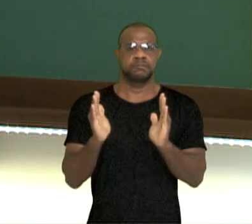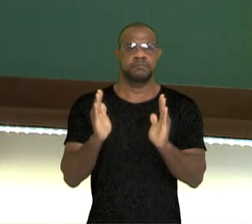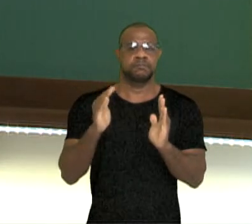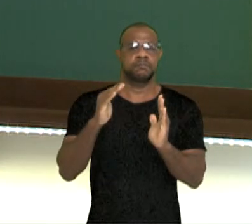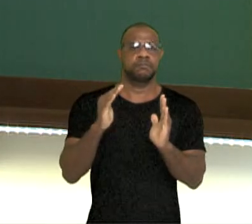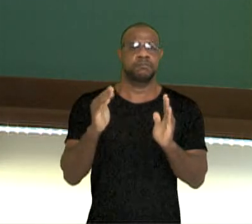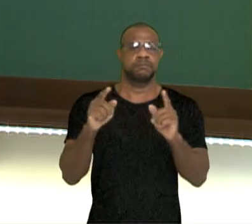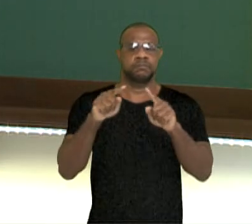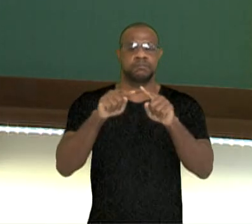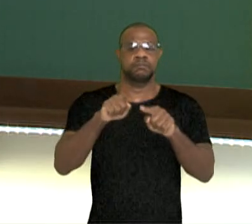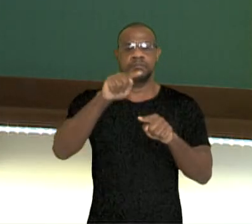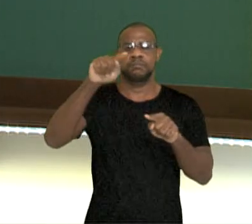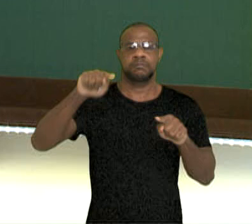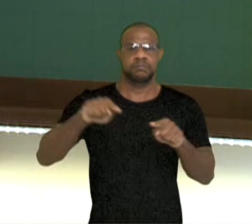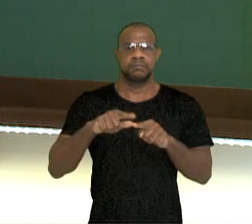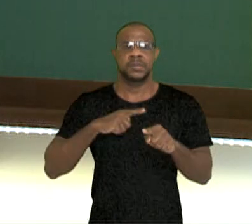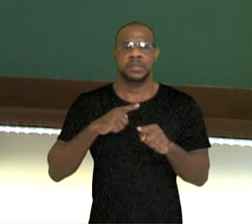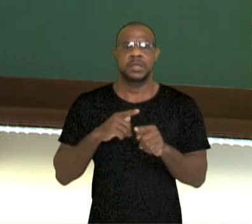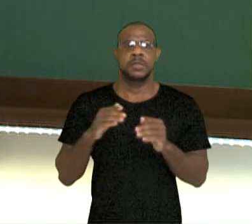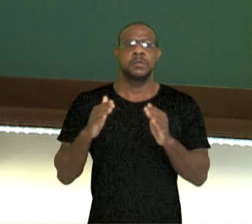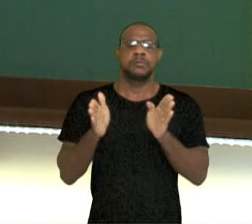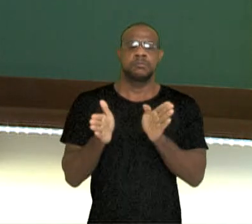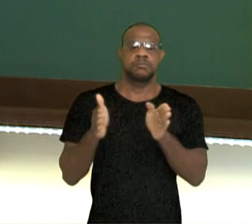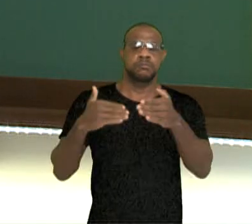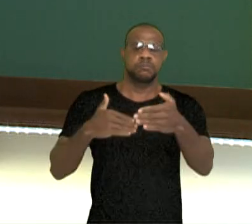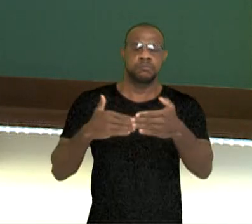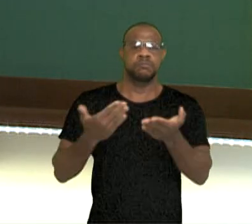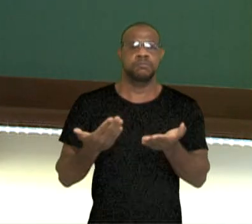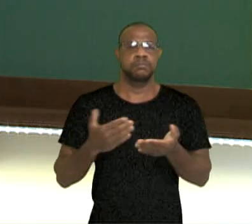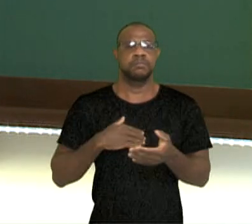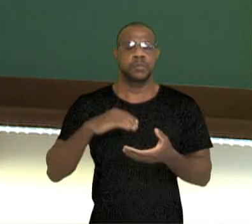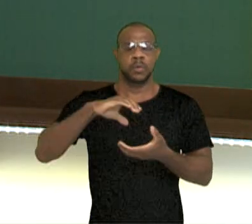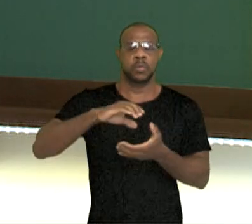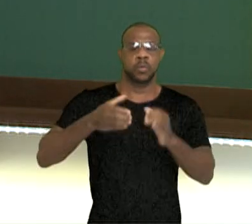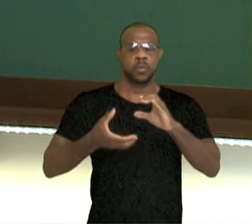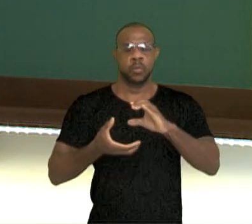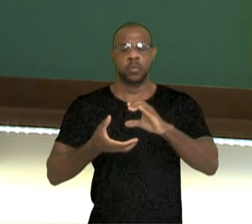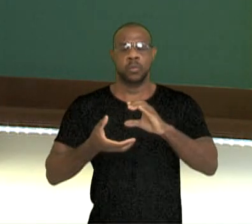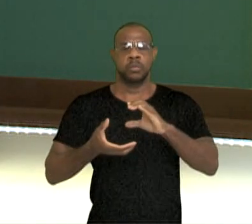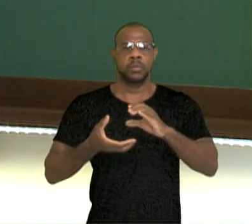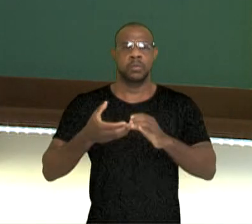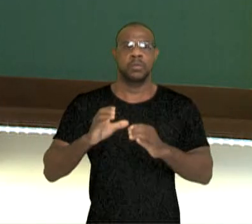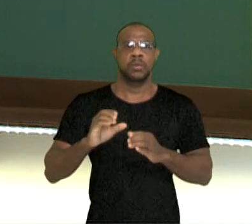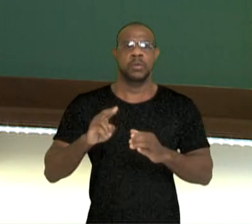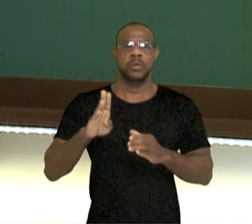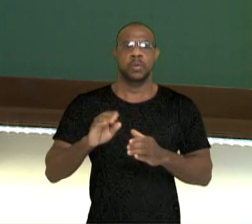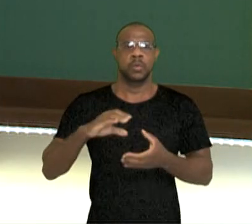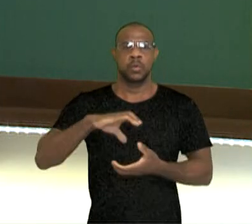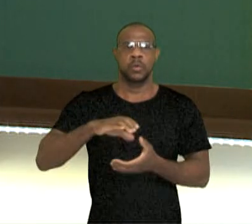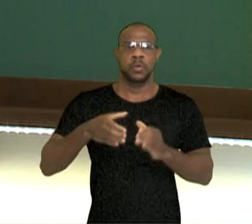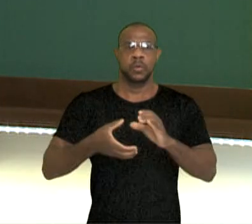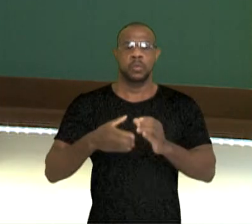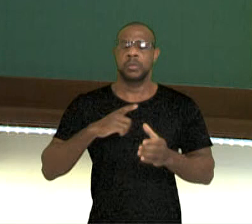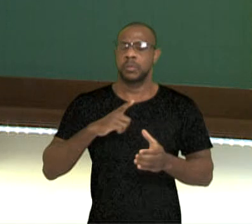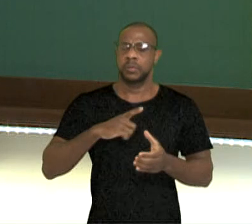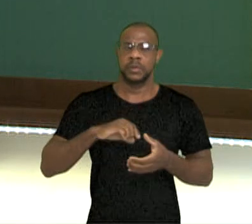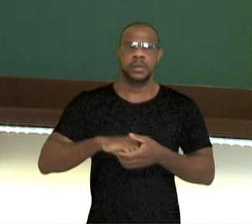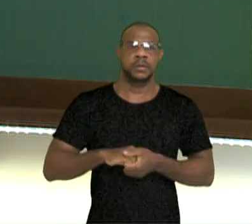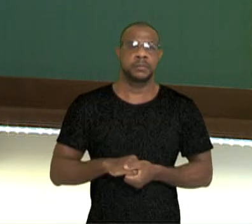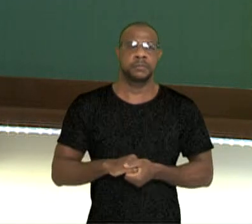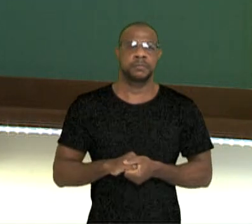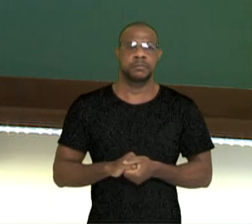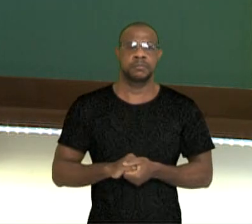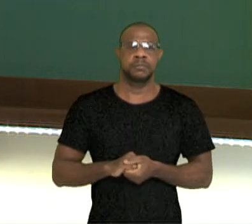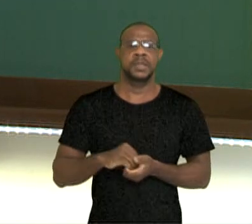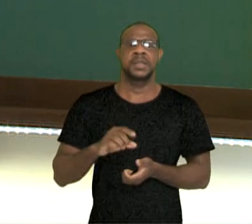sapato, tijolo, né? O cubo. Né? Aqui tem o exemplo do cubo mágico, outro exemplo é o